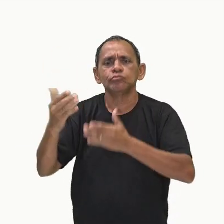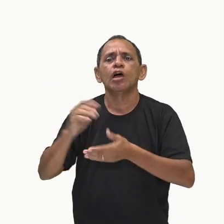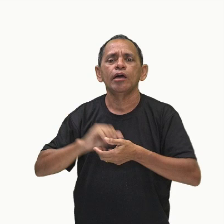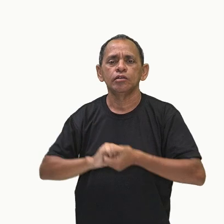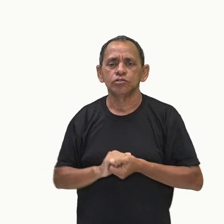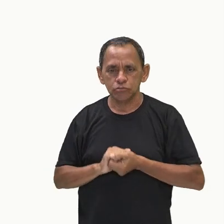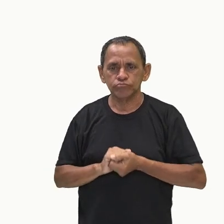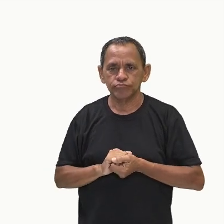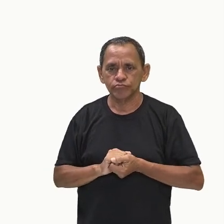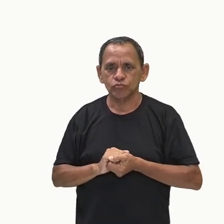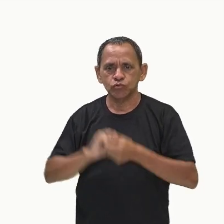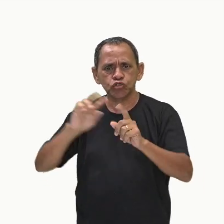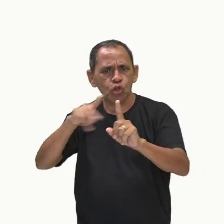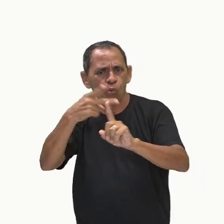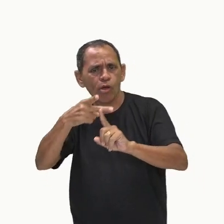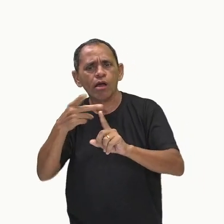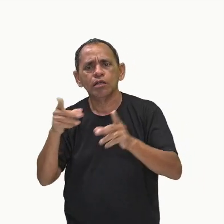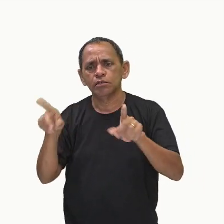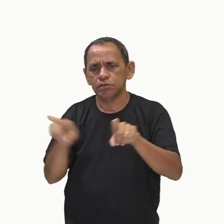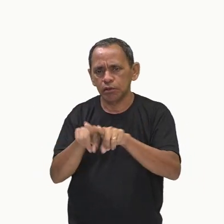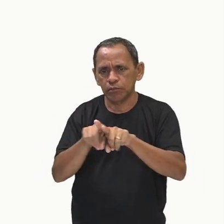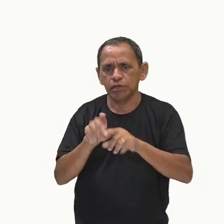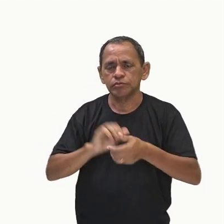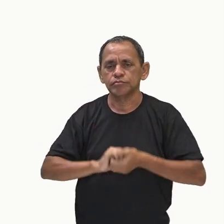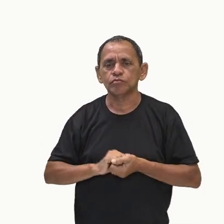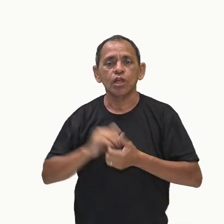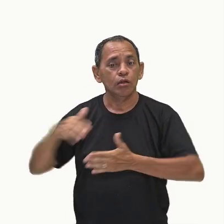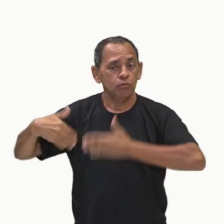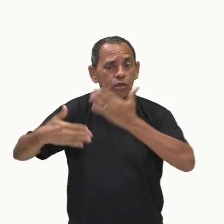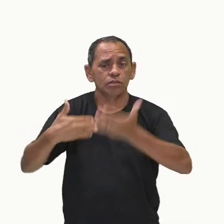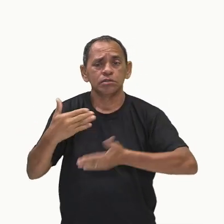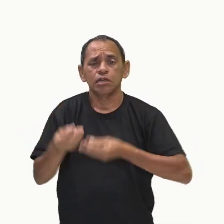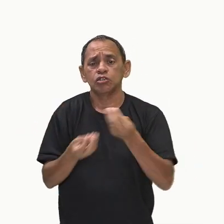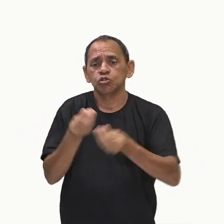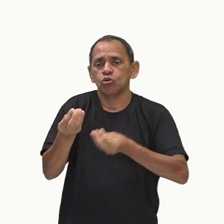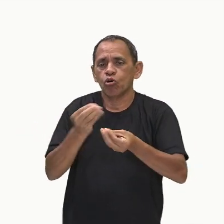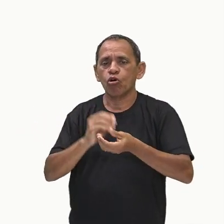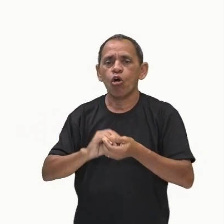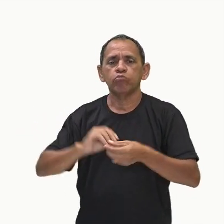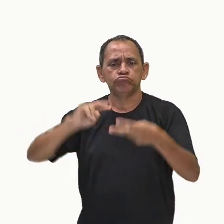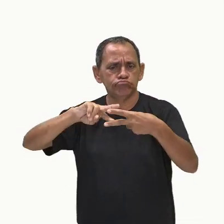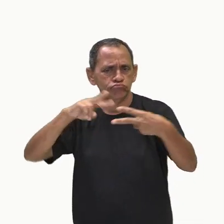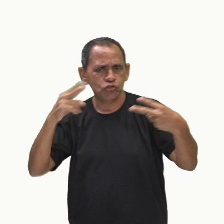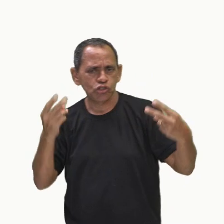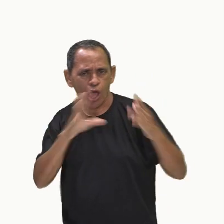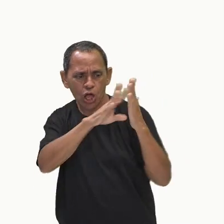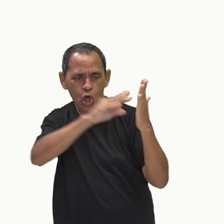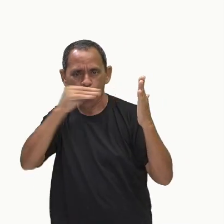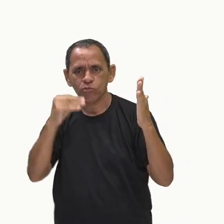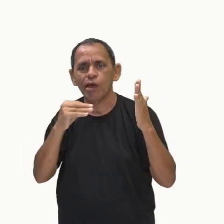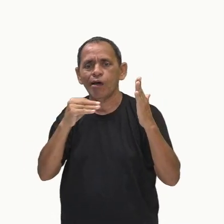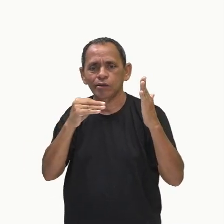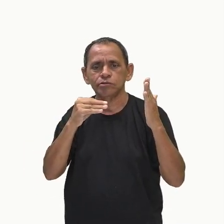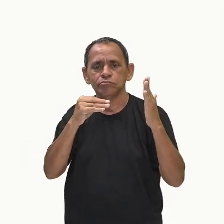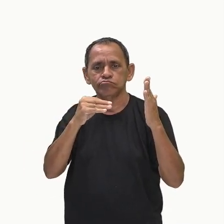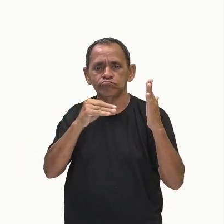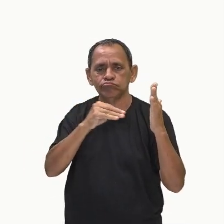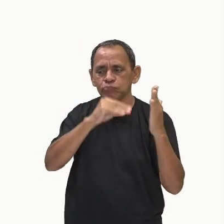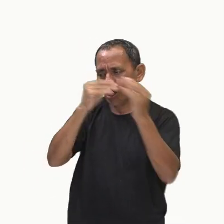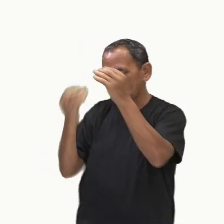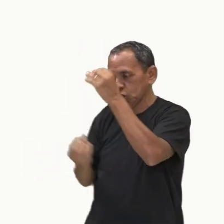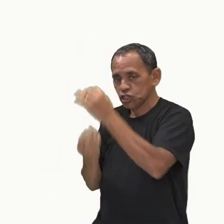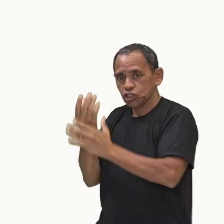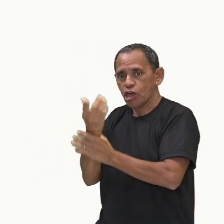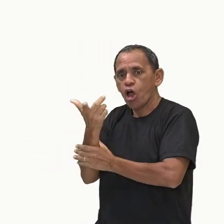do DNA, ela é um processo pelo qual o DNA é copiado para formar uma